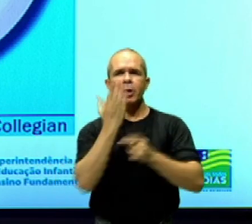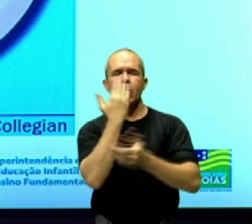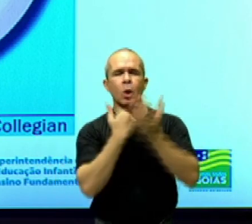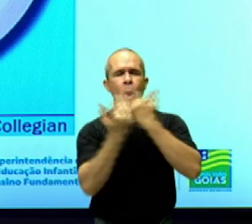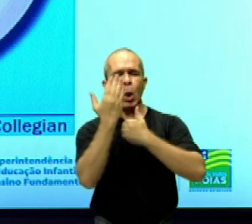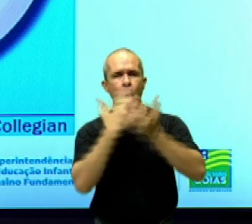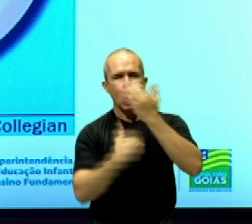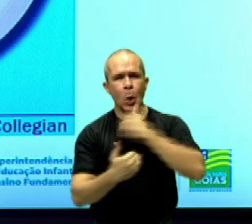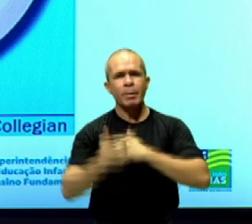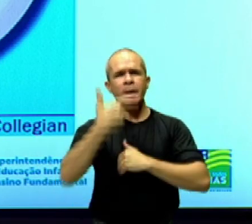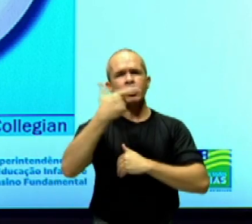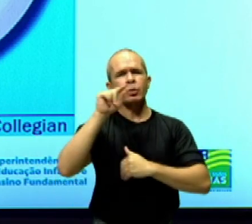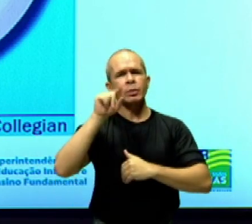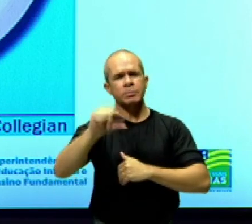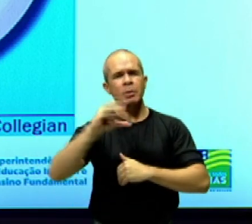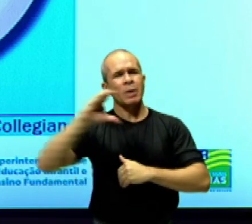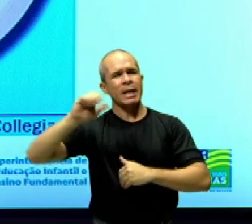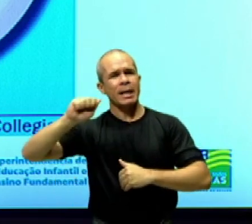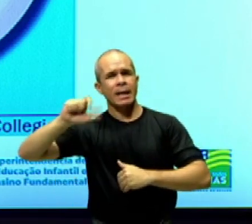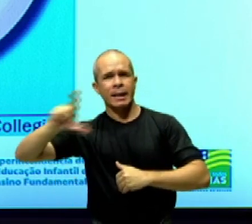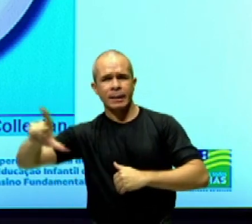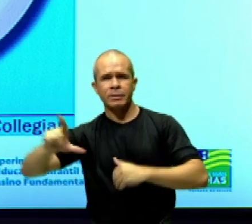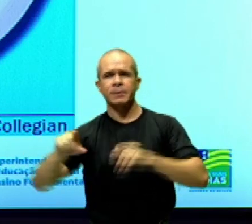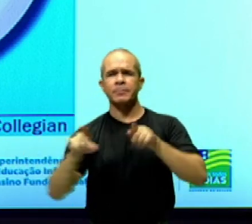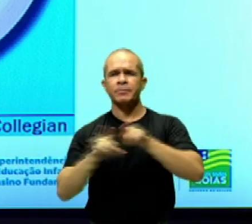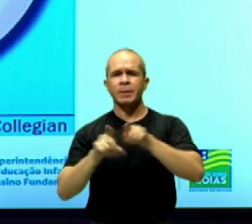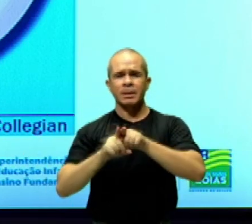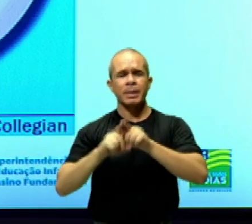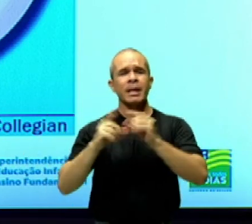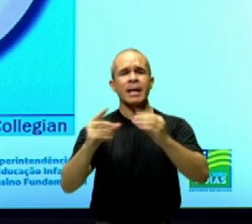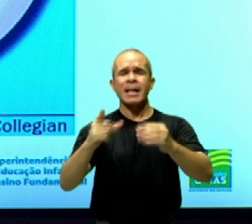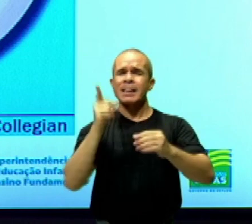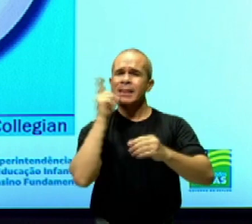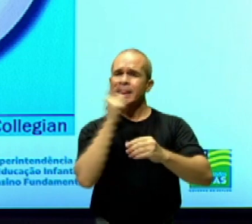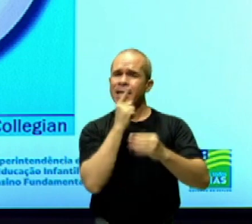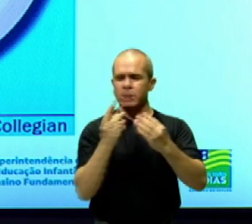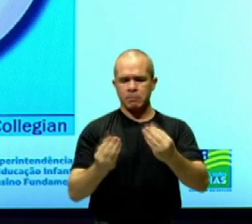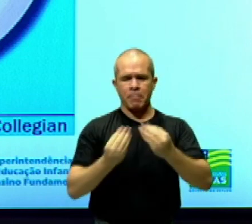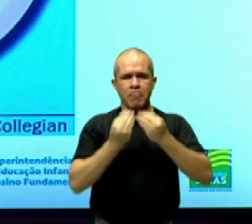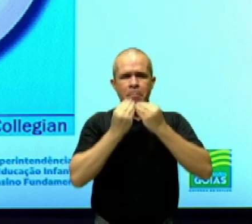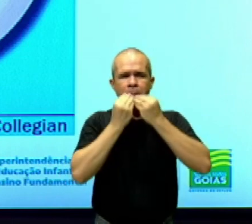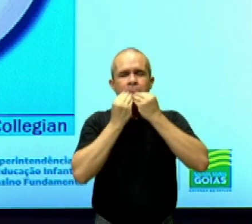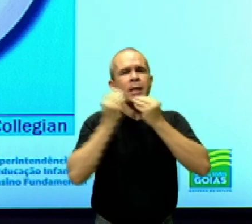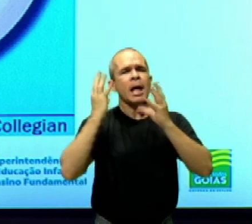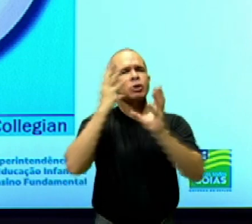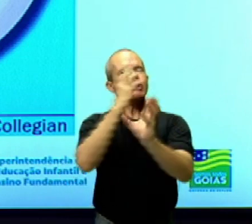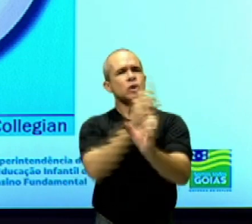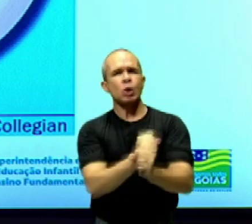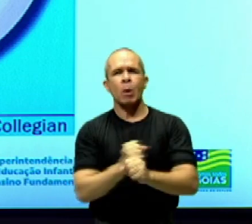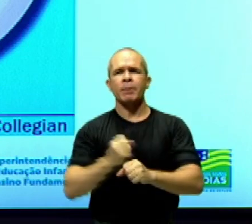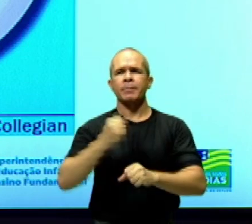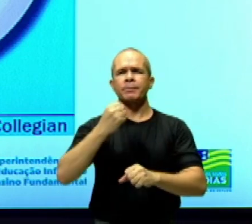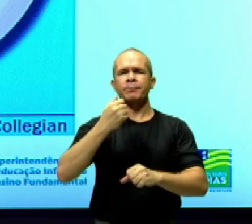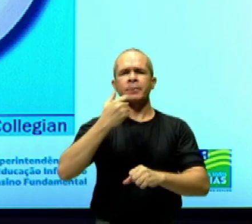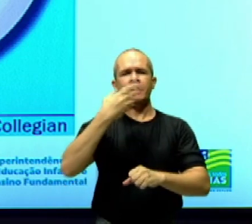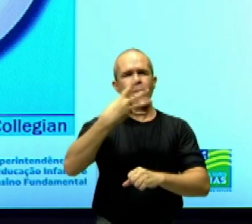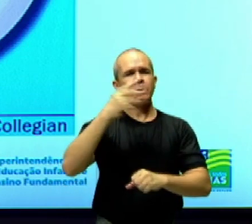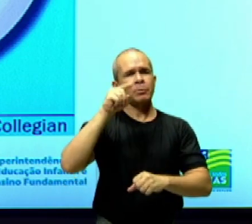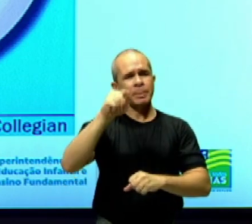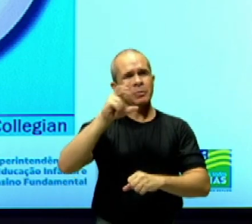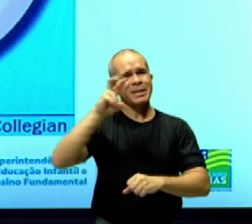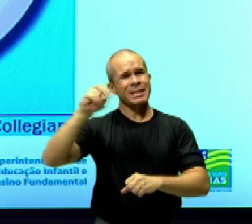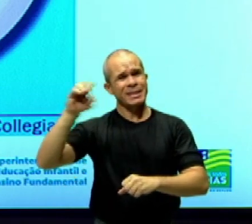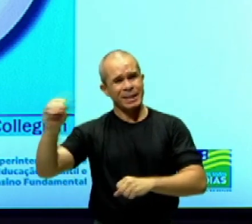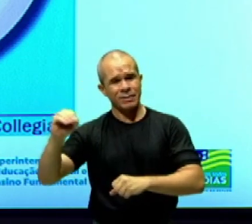2,000 calorie diet plus snacks, totaling 4,500 calories per day. Aí nós temos aqui o menu.